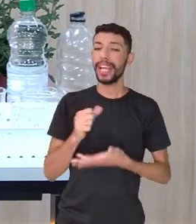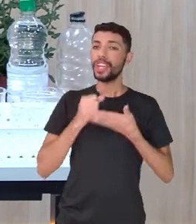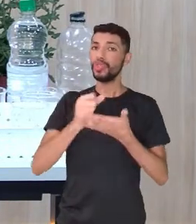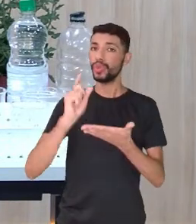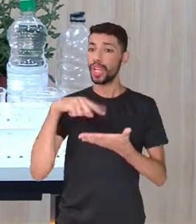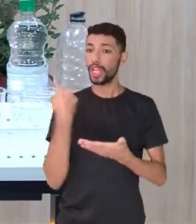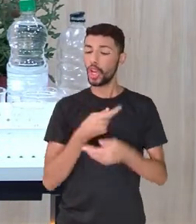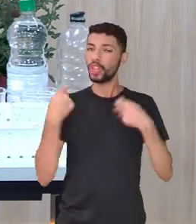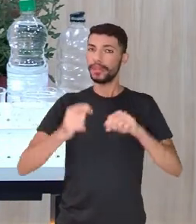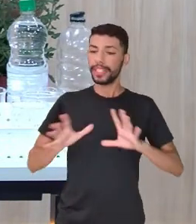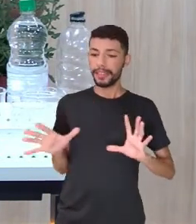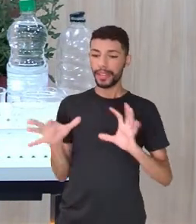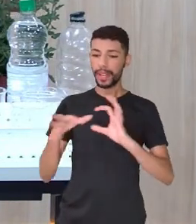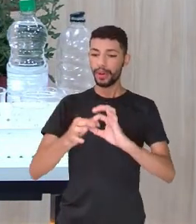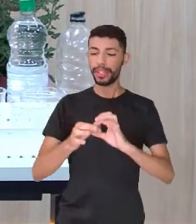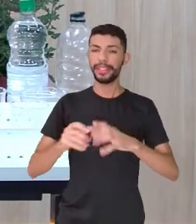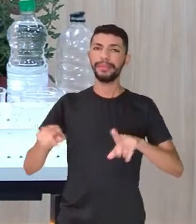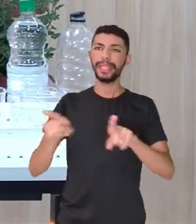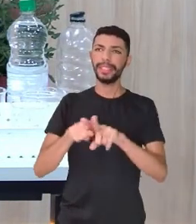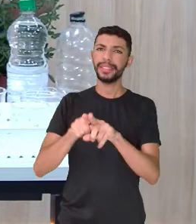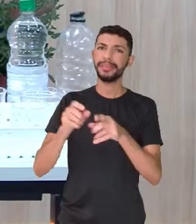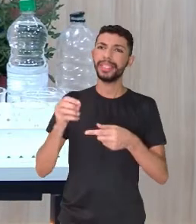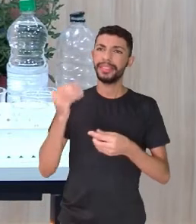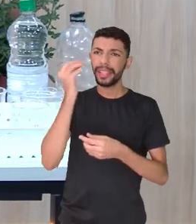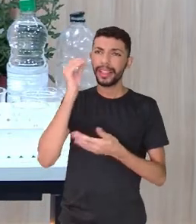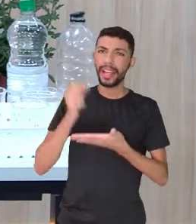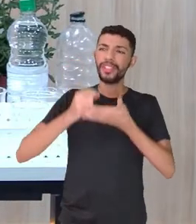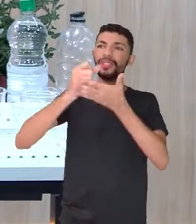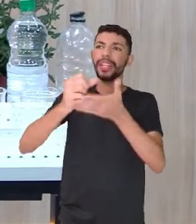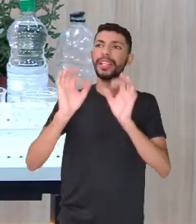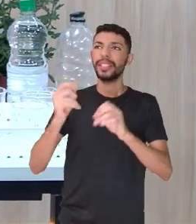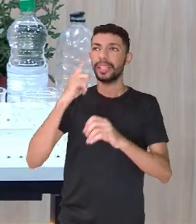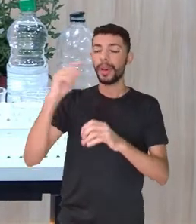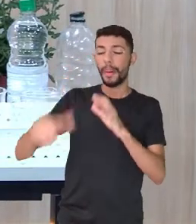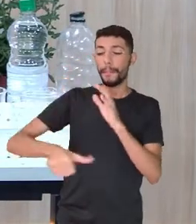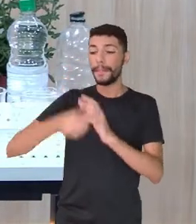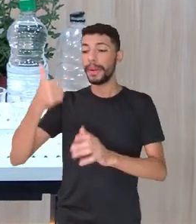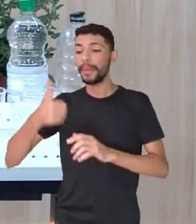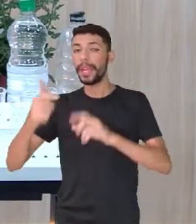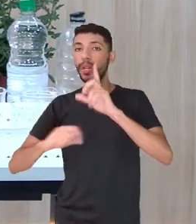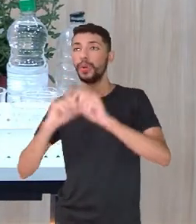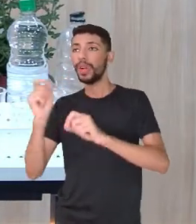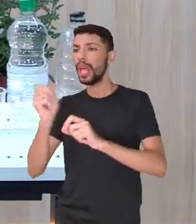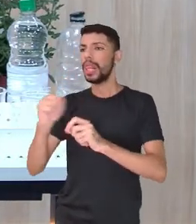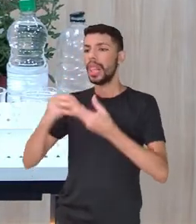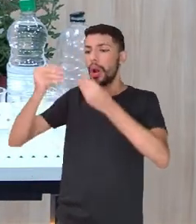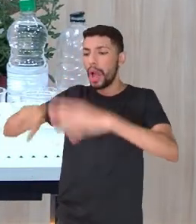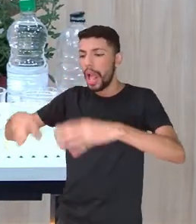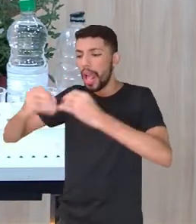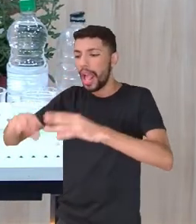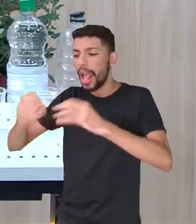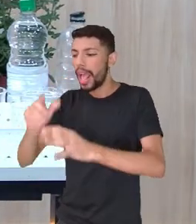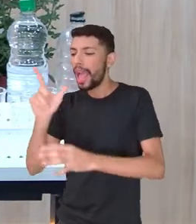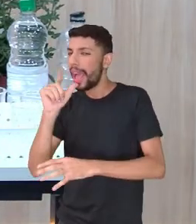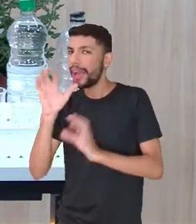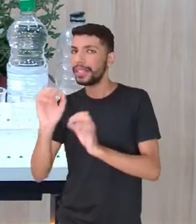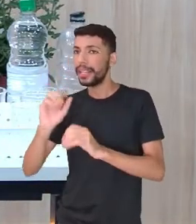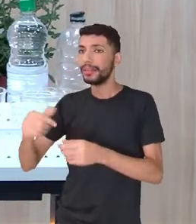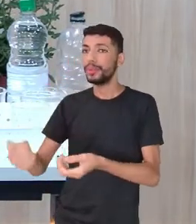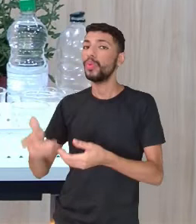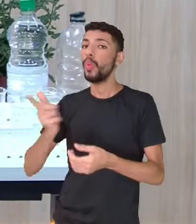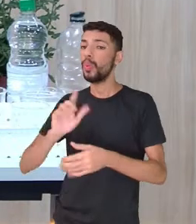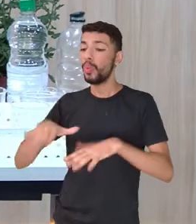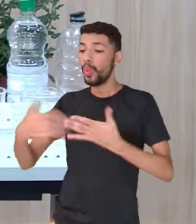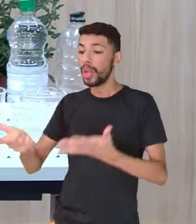para ajudar. Primeiro, não desperdiçar água, para quando ela chegar, né, a gente poder, né, usar